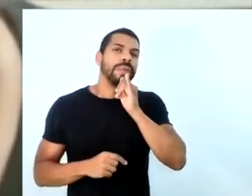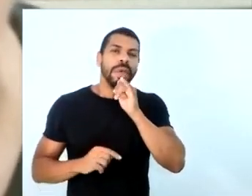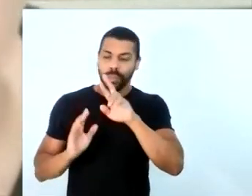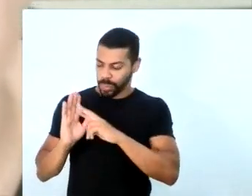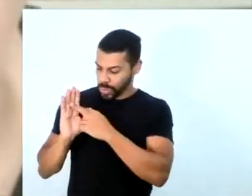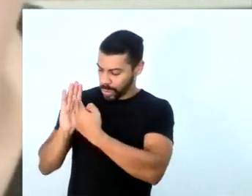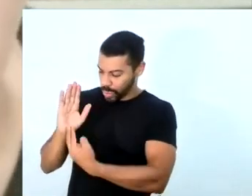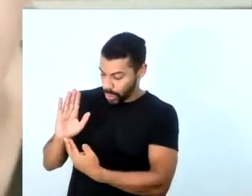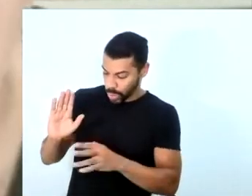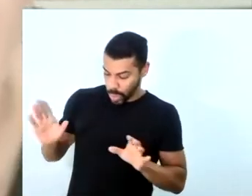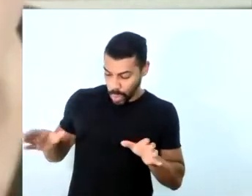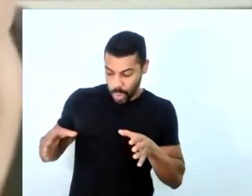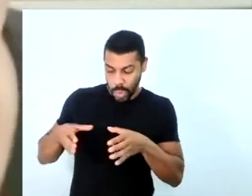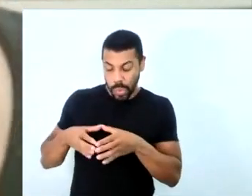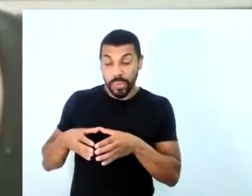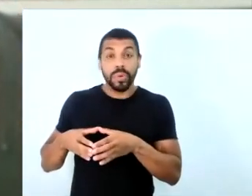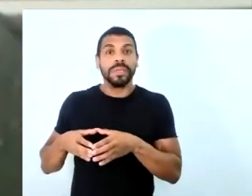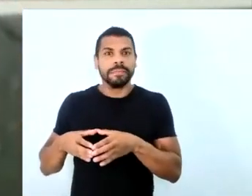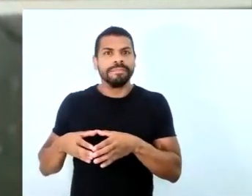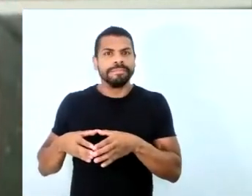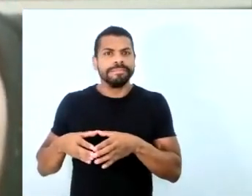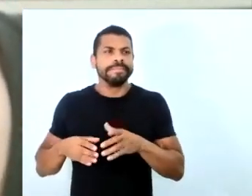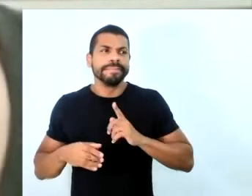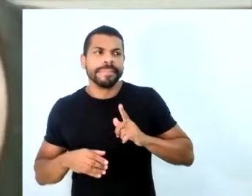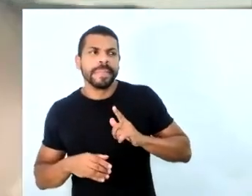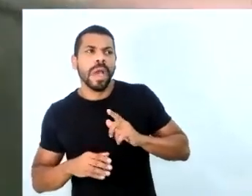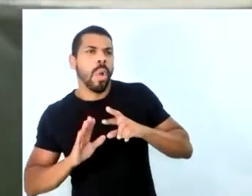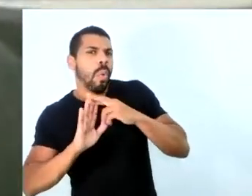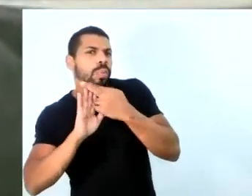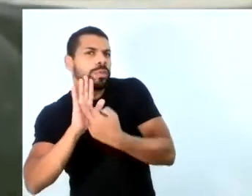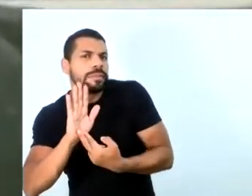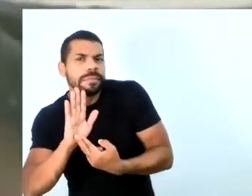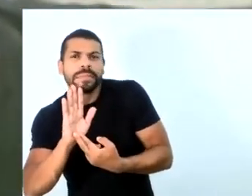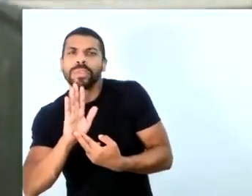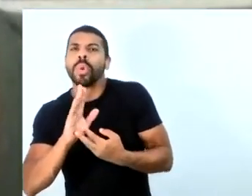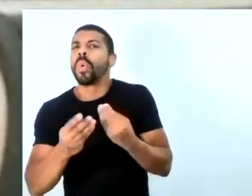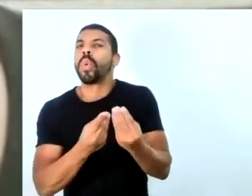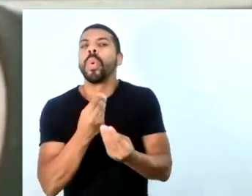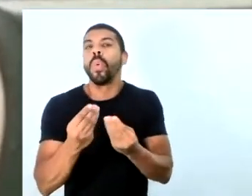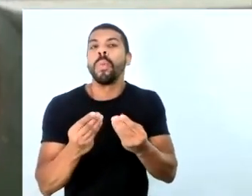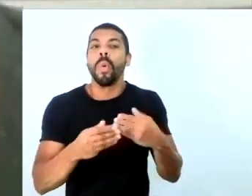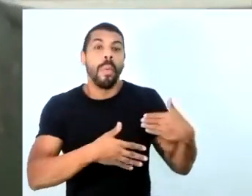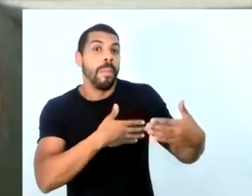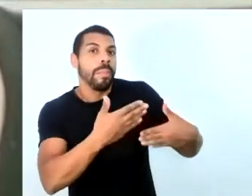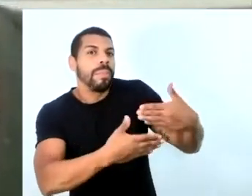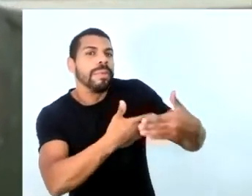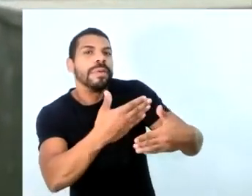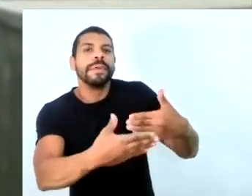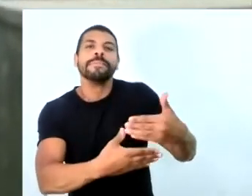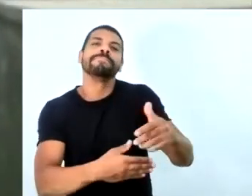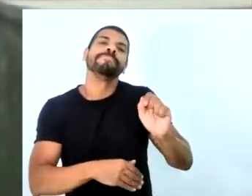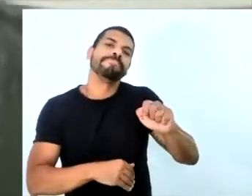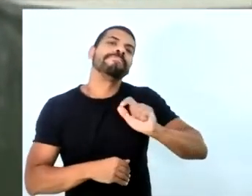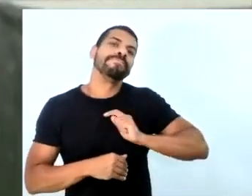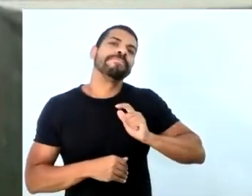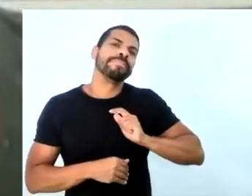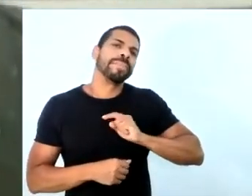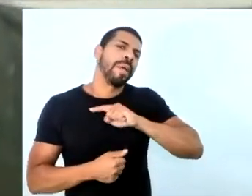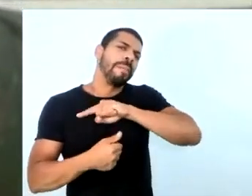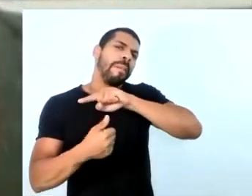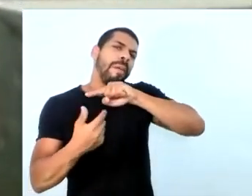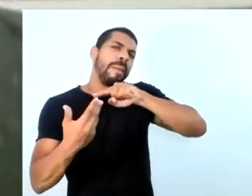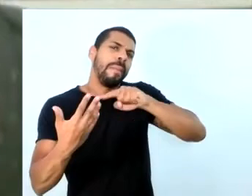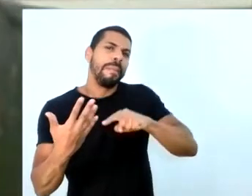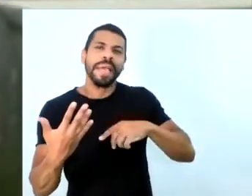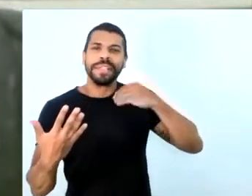coisa do coletivo, enfim, de que a montagem é a culminância de um processo que já chega carregado de